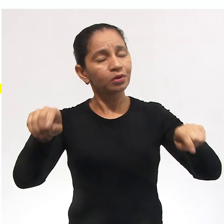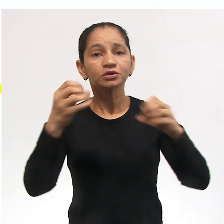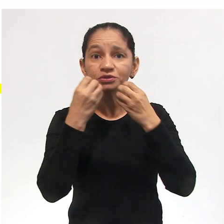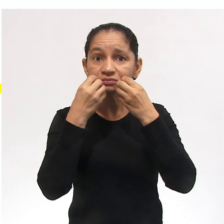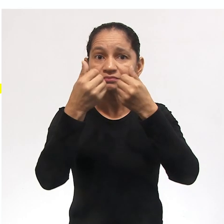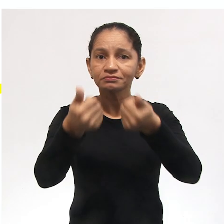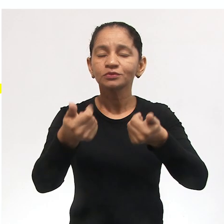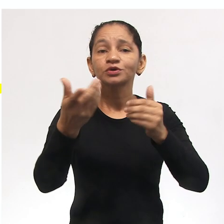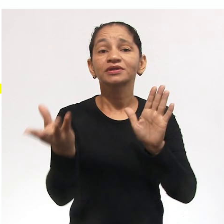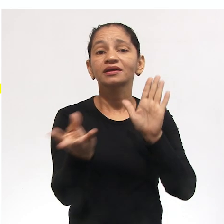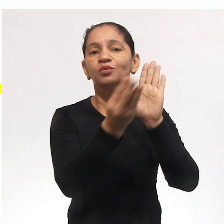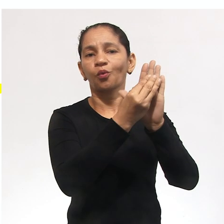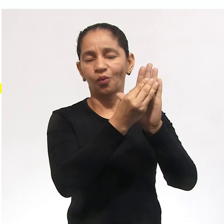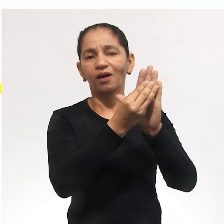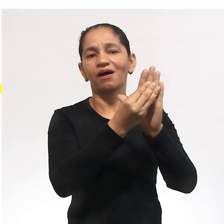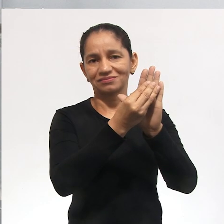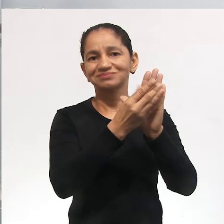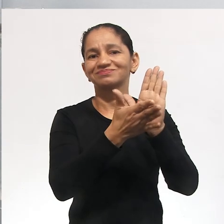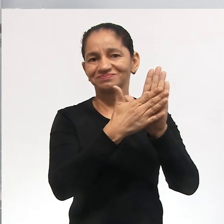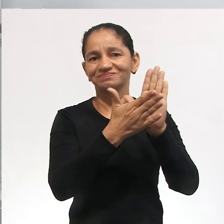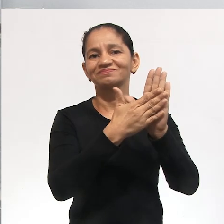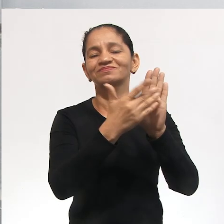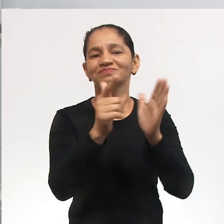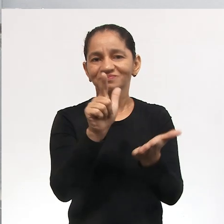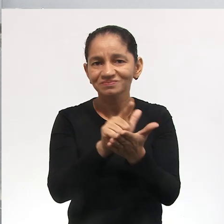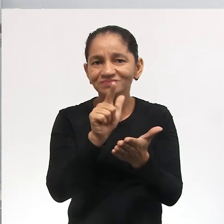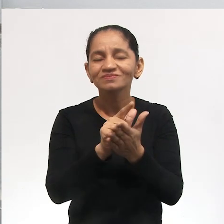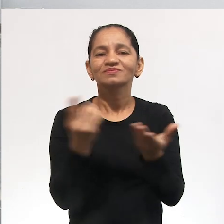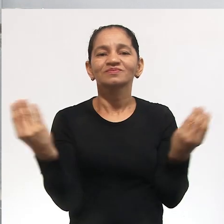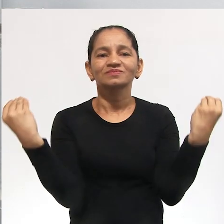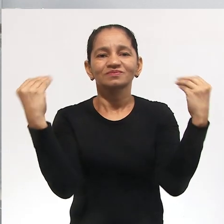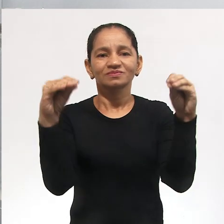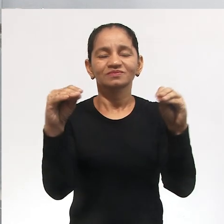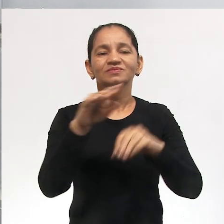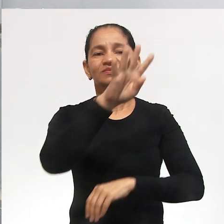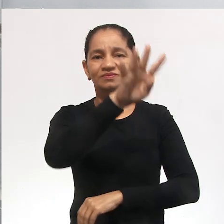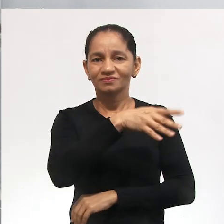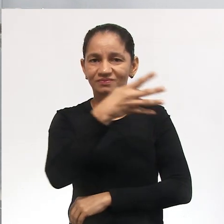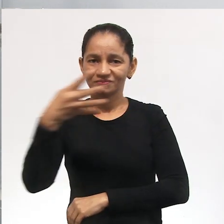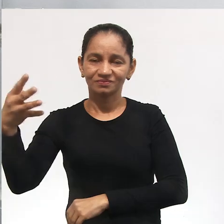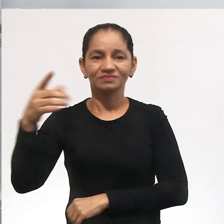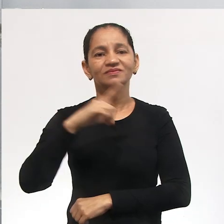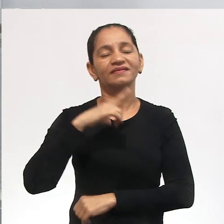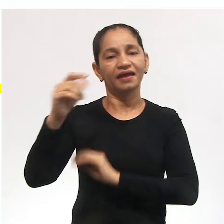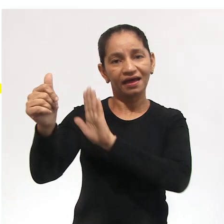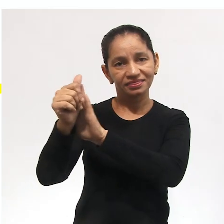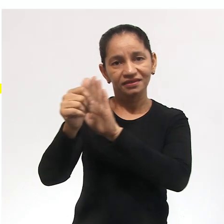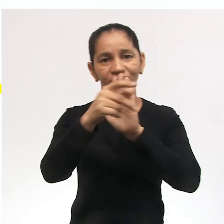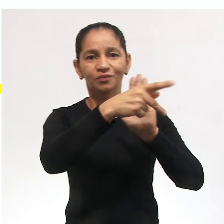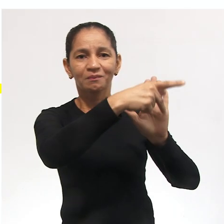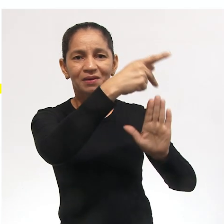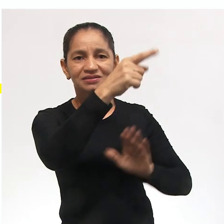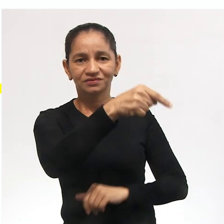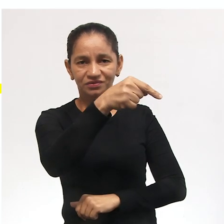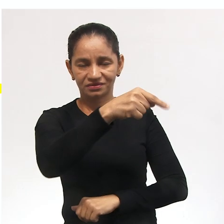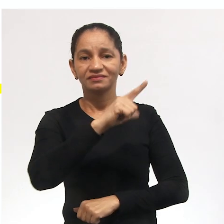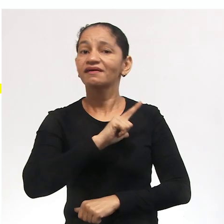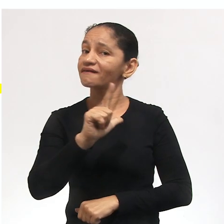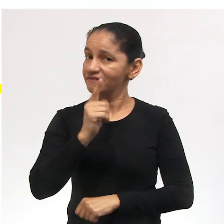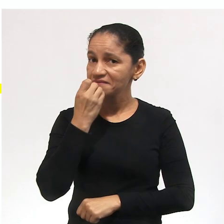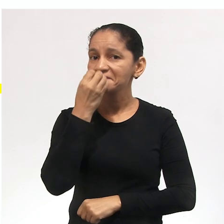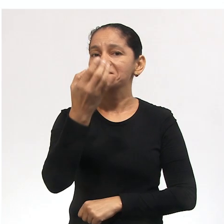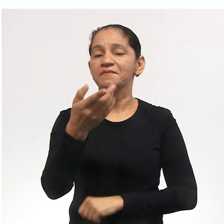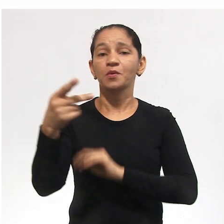patrimônio. Por isso, a obrigação é um elemento do patrimônio. tá bom? Então, é um passivo, é